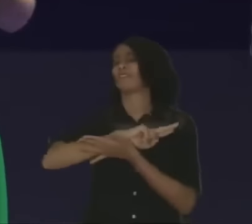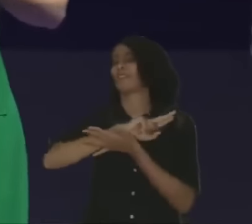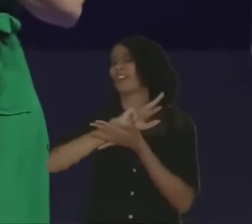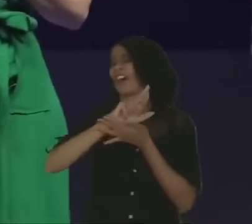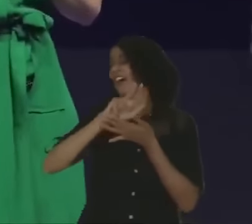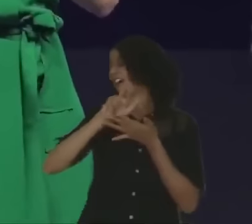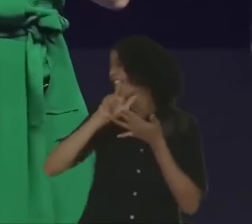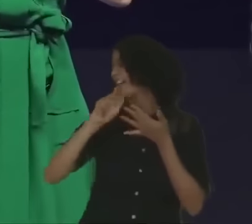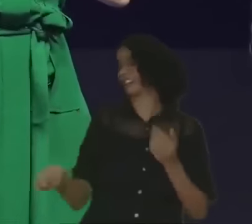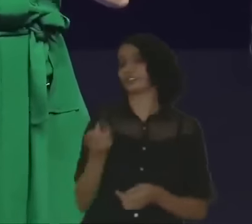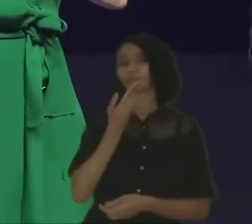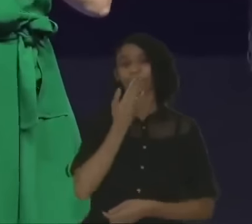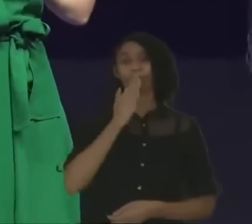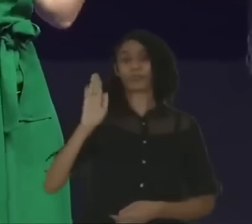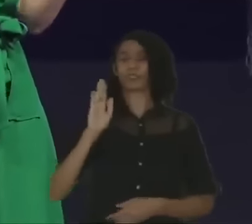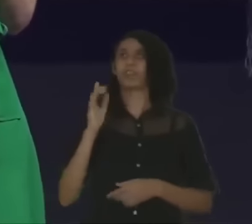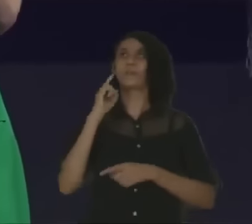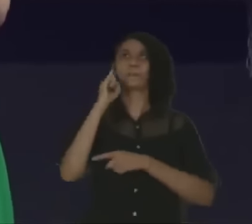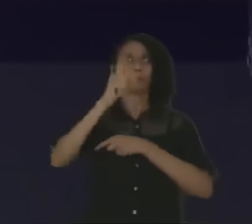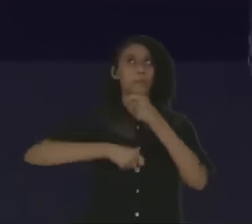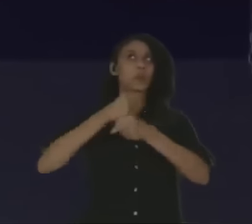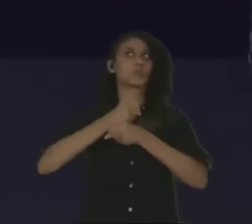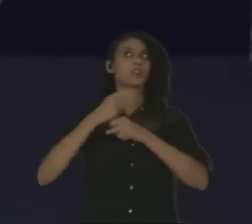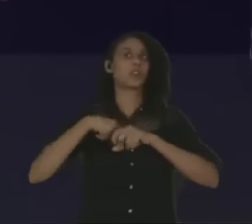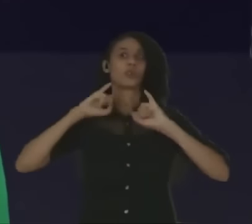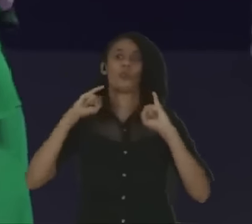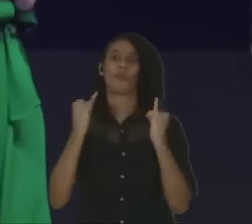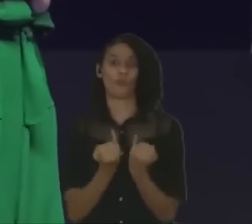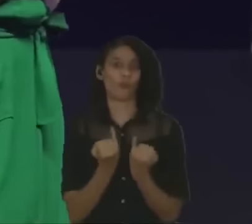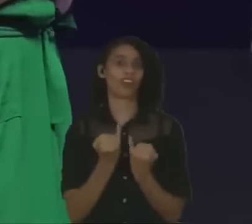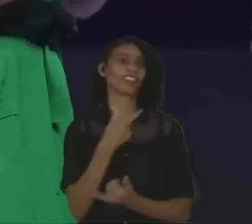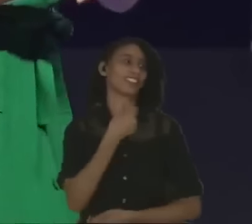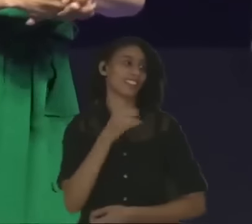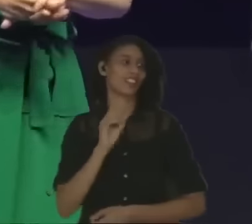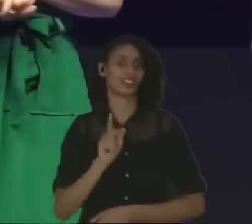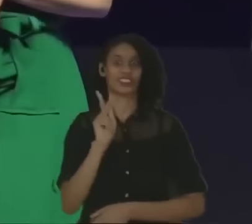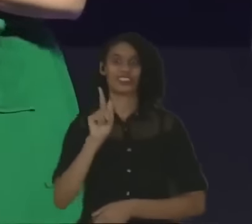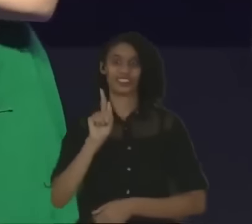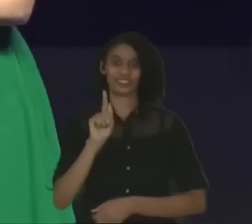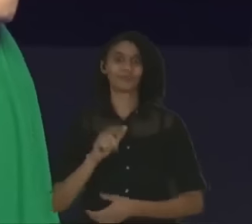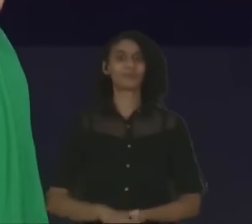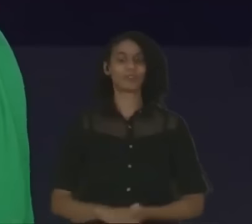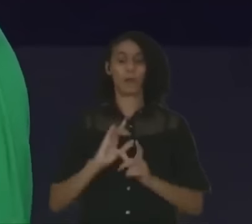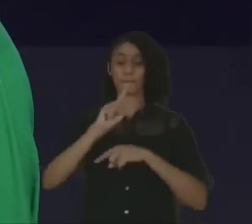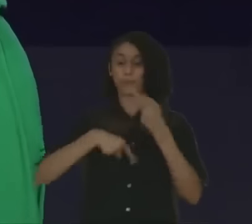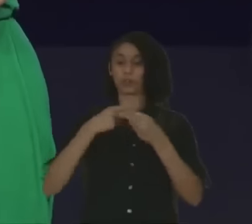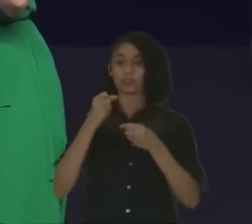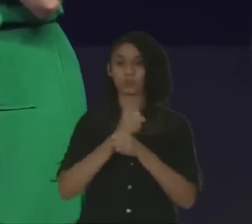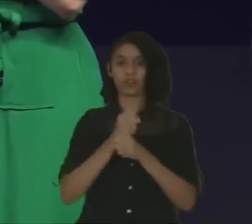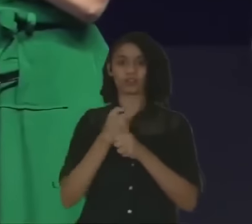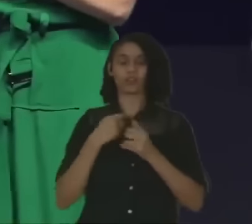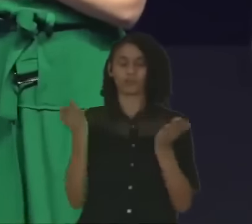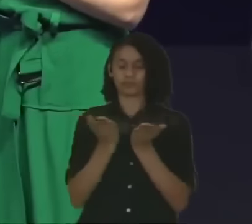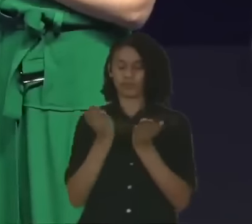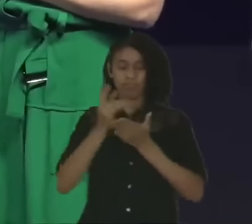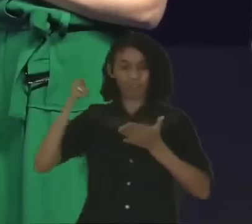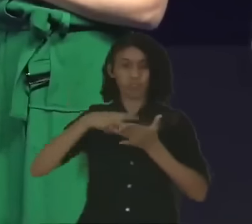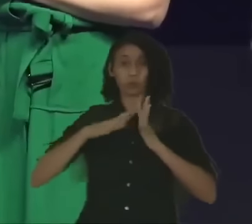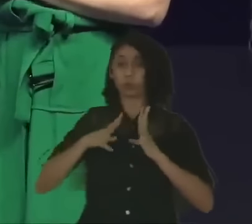fez um milhão de promessas não Ano que vem eu vou emagrecer 10 kg num ano que vem eu vou ler a Bíblia